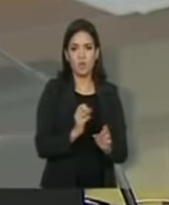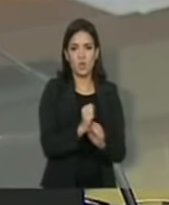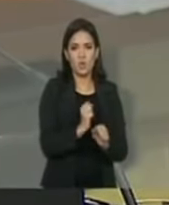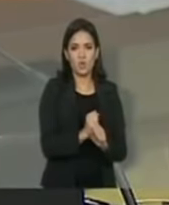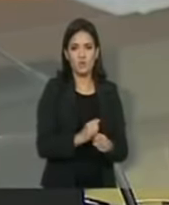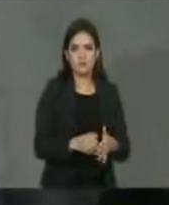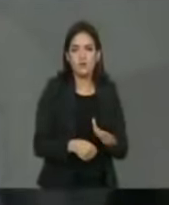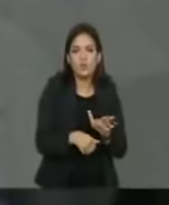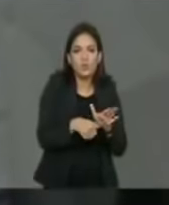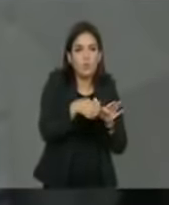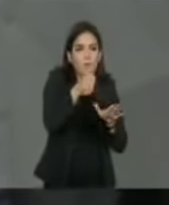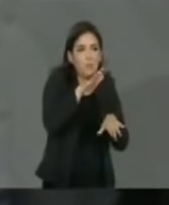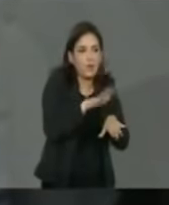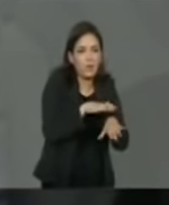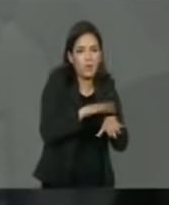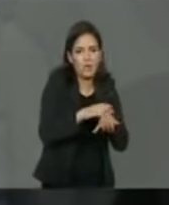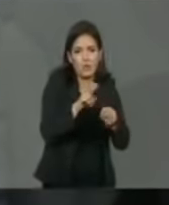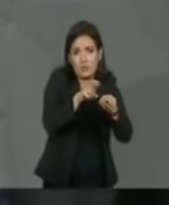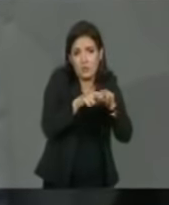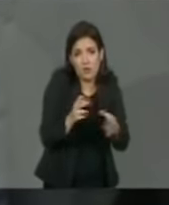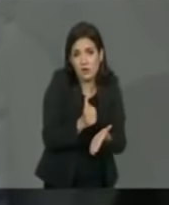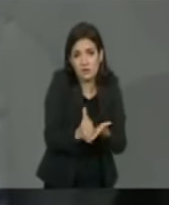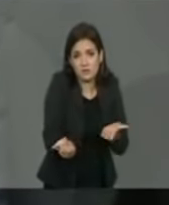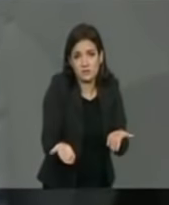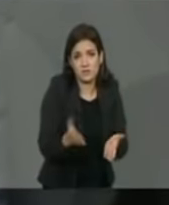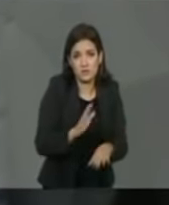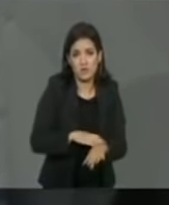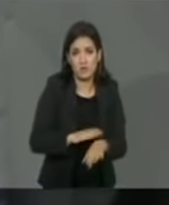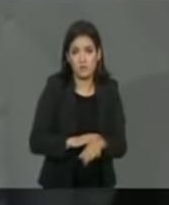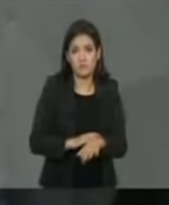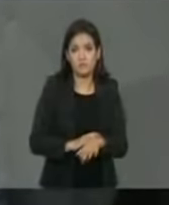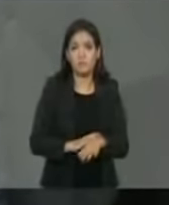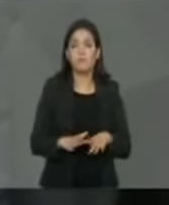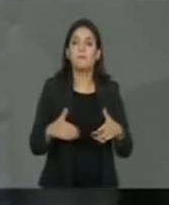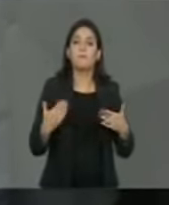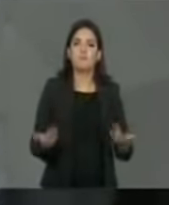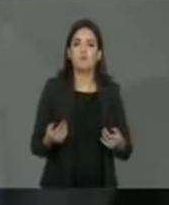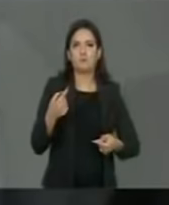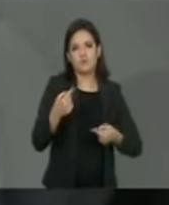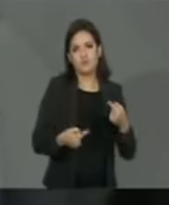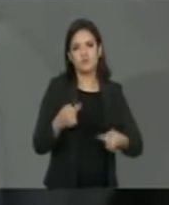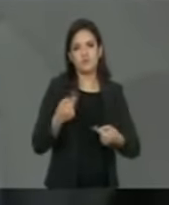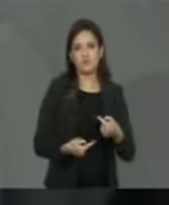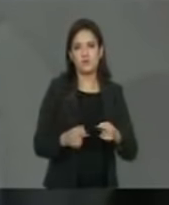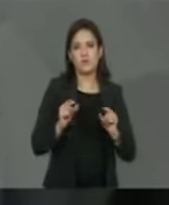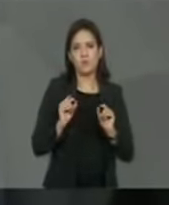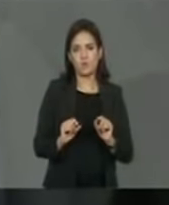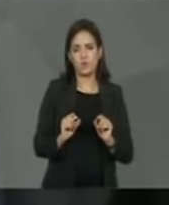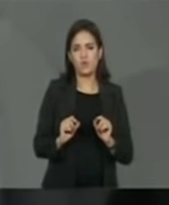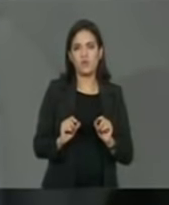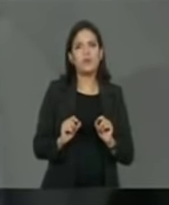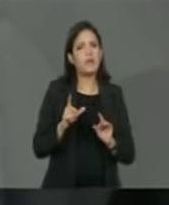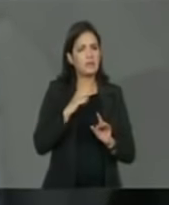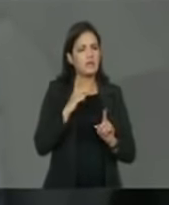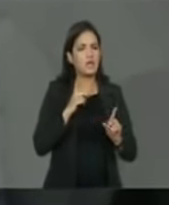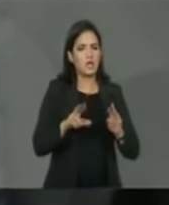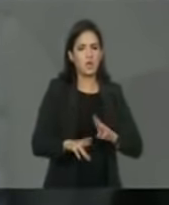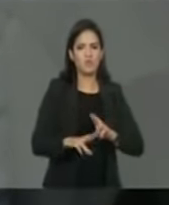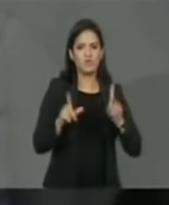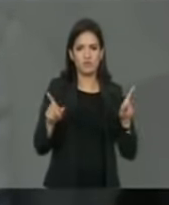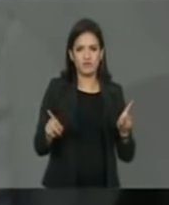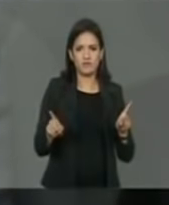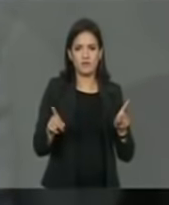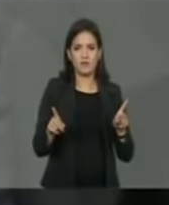escreve é eu eu faço uma distinção a sentença condenatória recorrível a vender causa interruptiva da prescrição a sentença